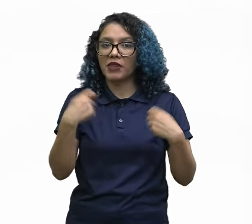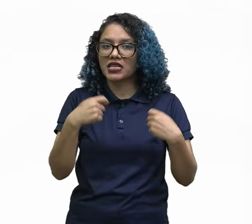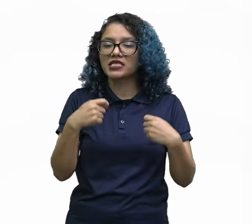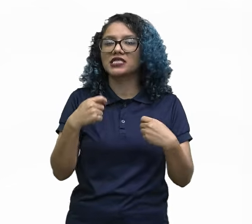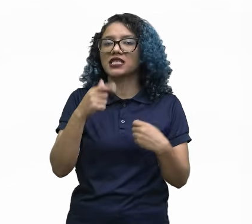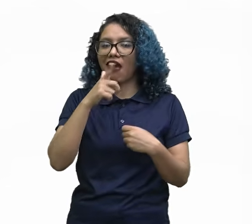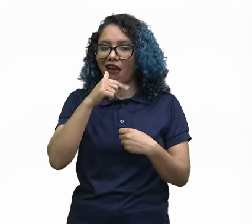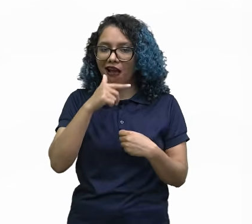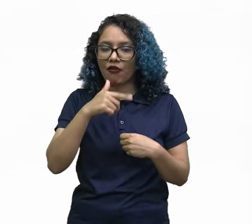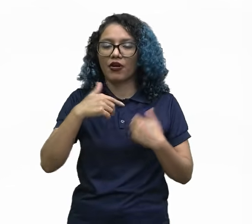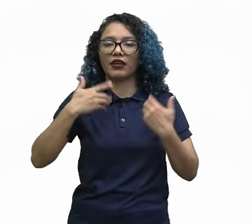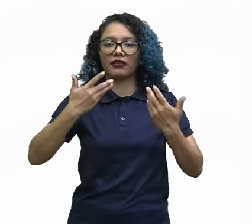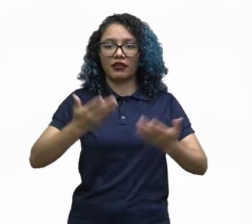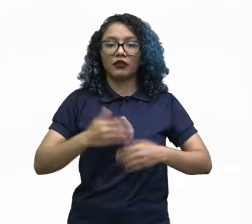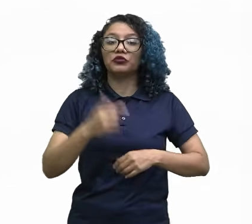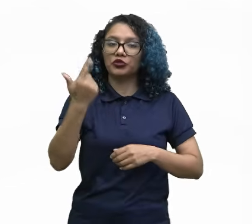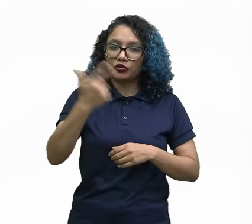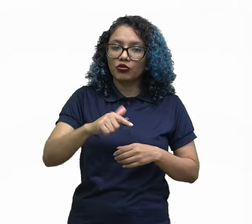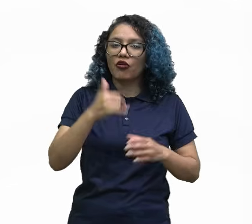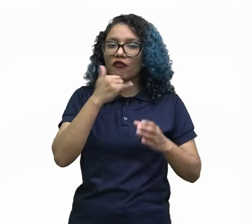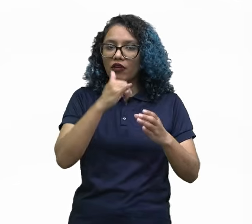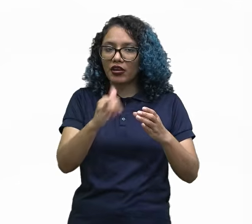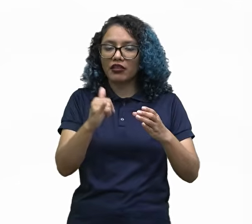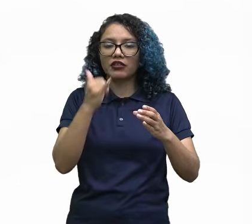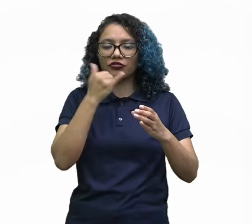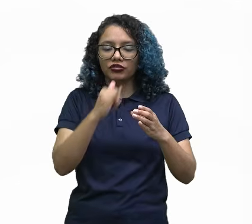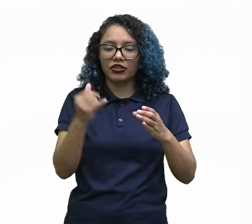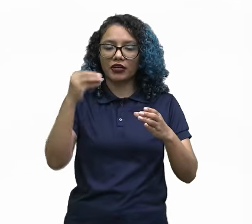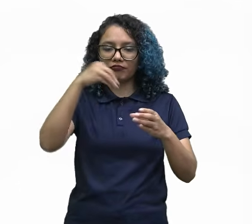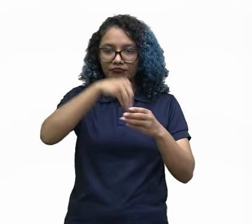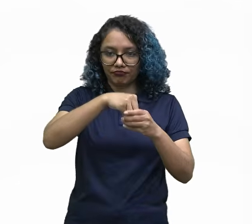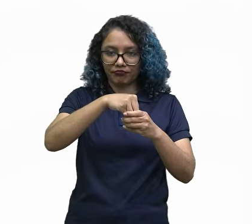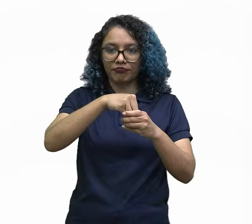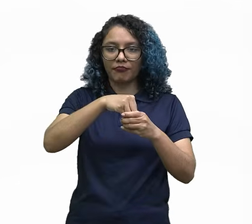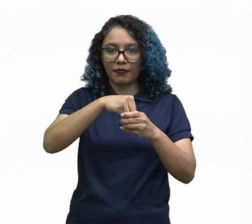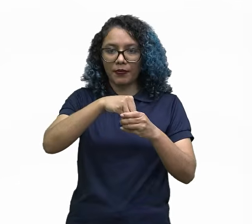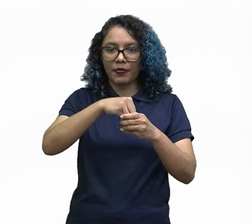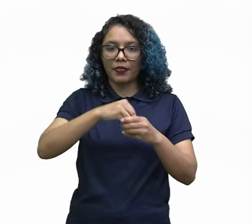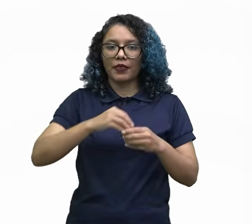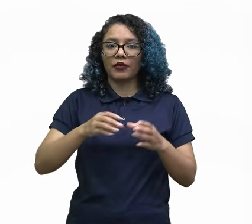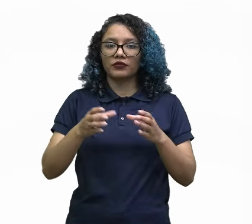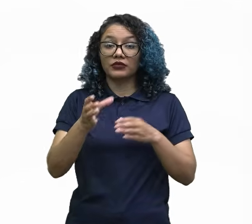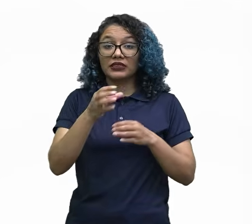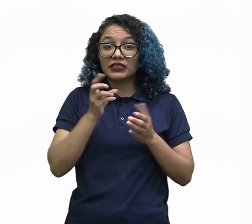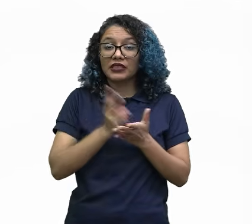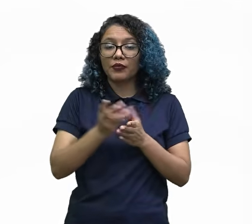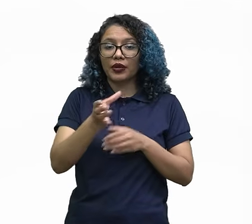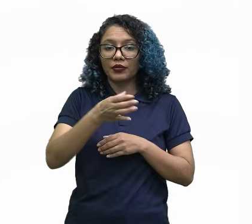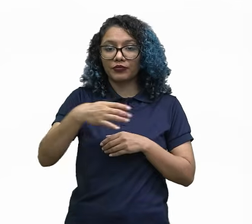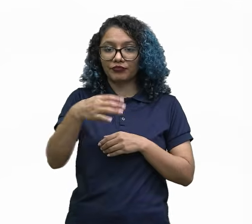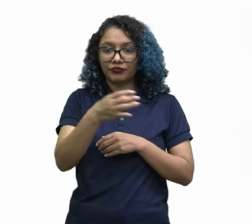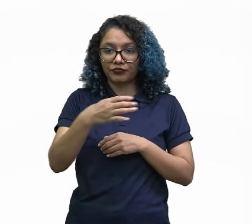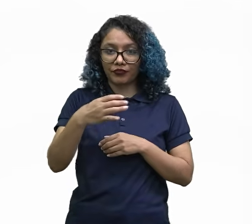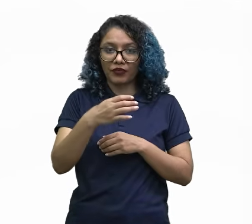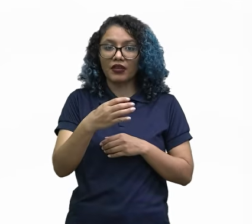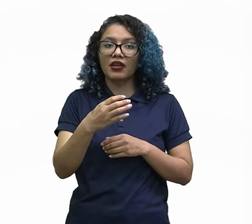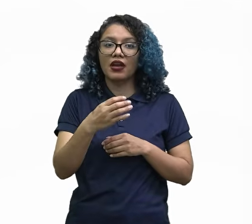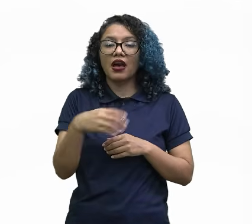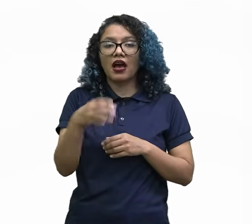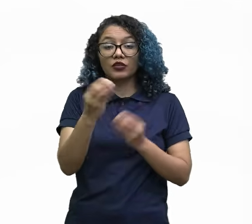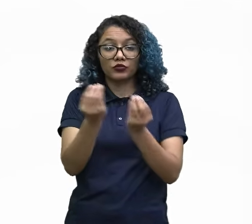e passa-se novamente a corrente elétrica através de uma solução, ou seja, vai ser sempre uma substância junto com a